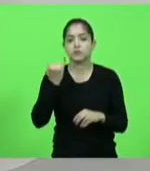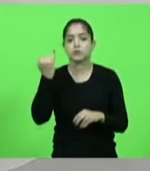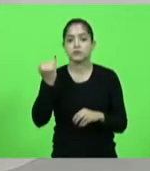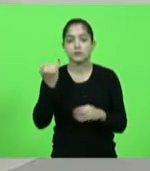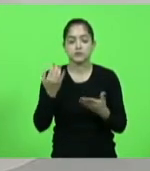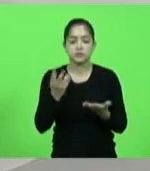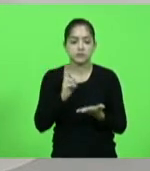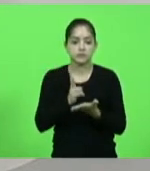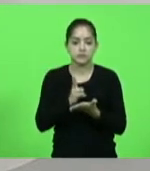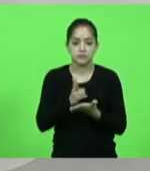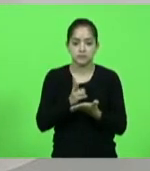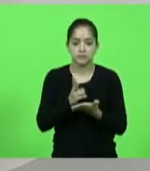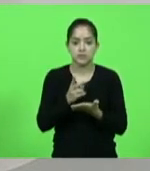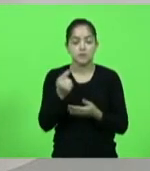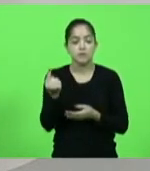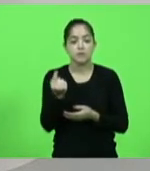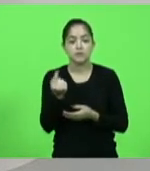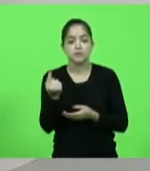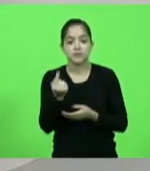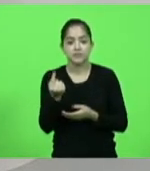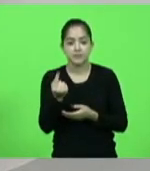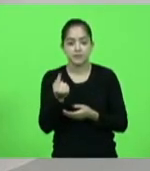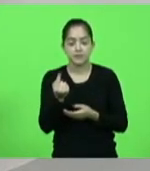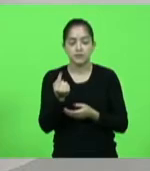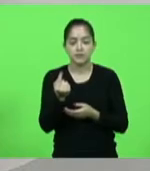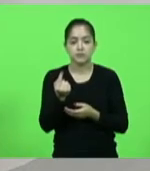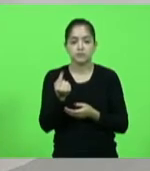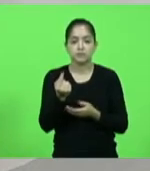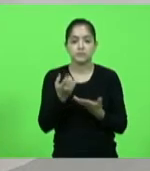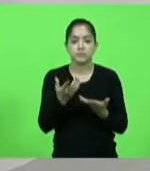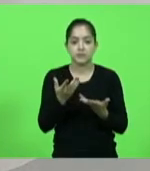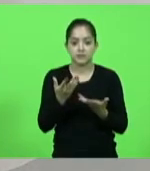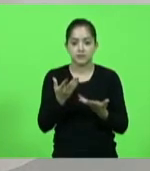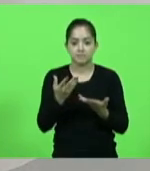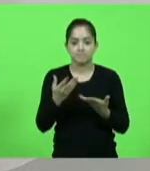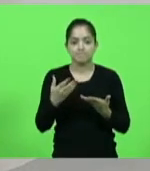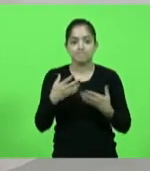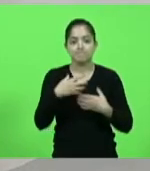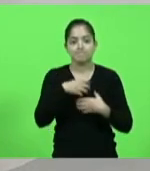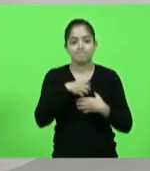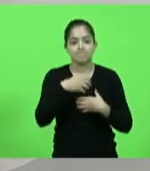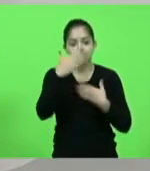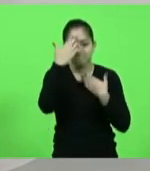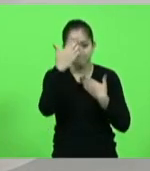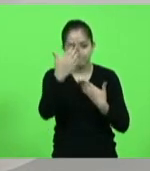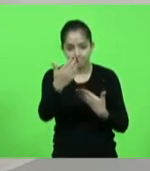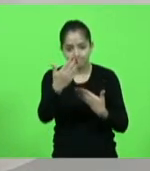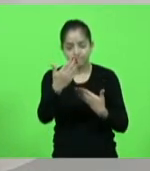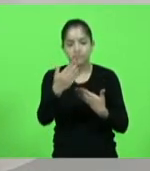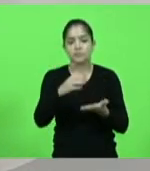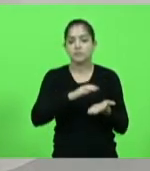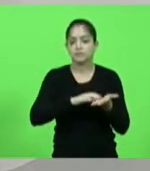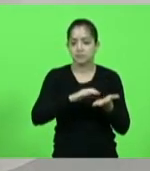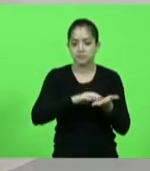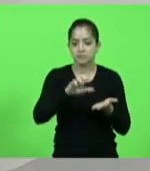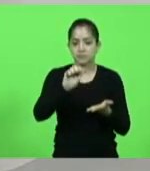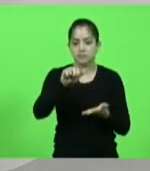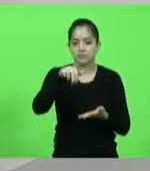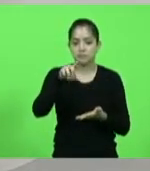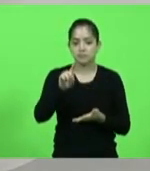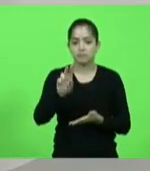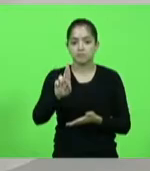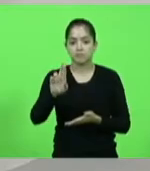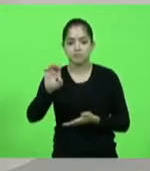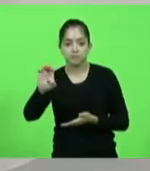sempre. O primeiro deles, eu quero entregar a minha gratidão ao secretário André Mota, secretário de Saúde,